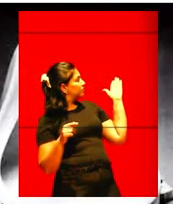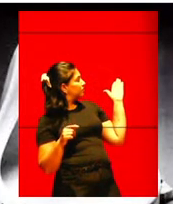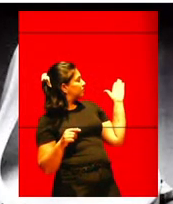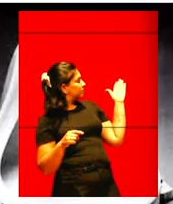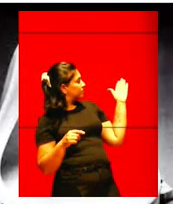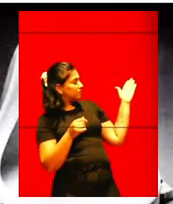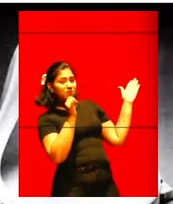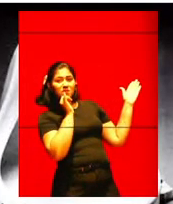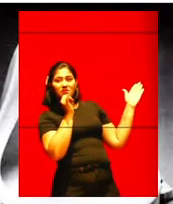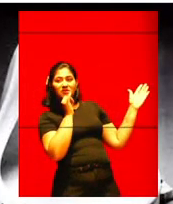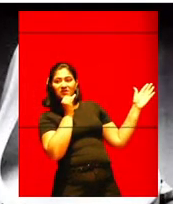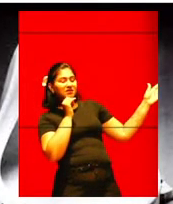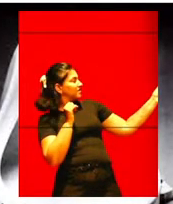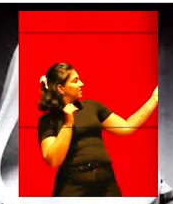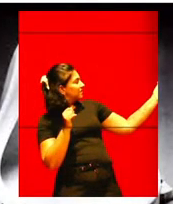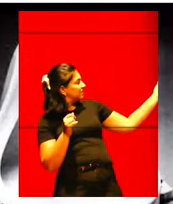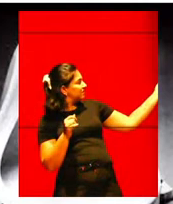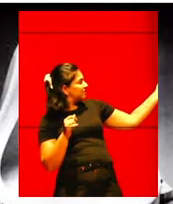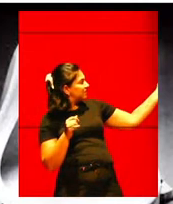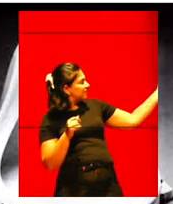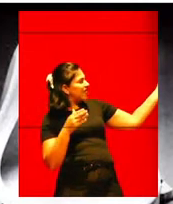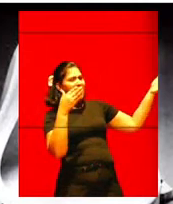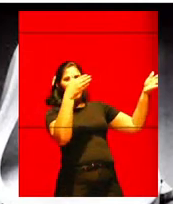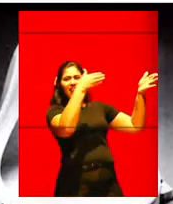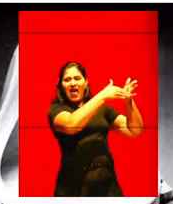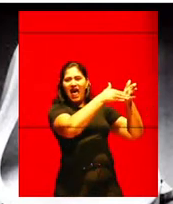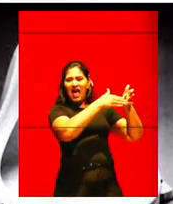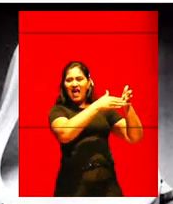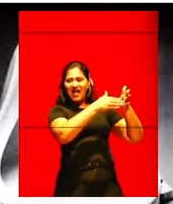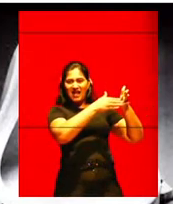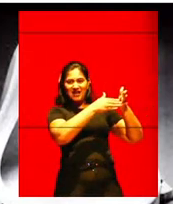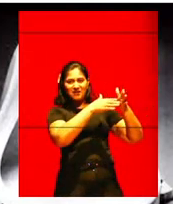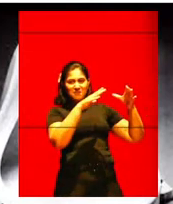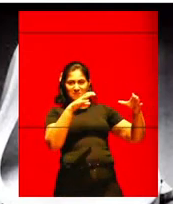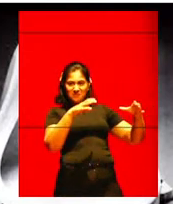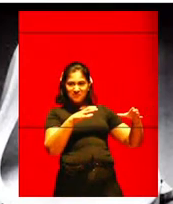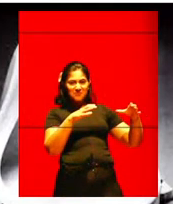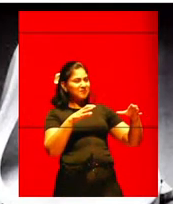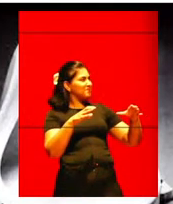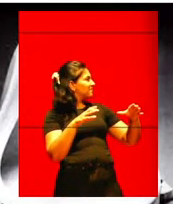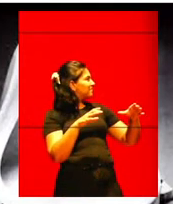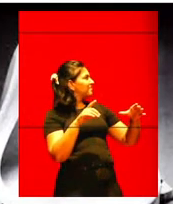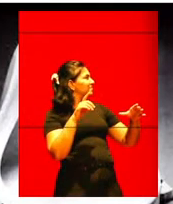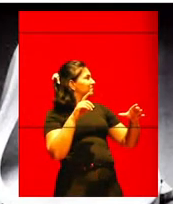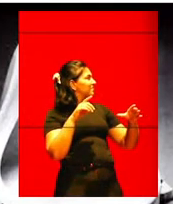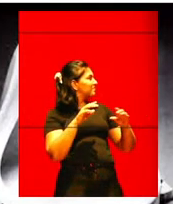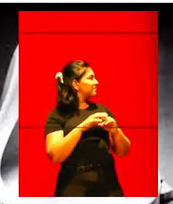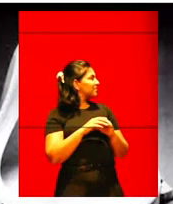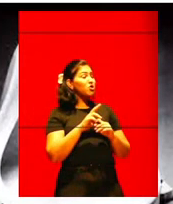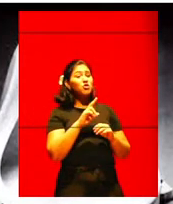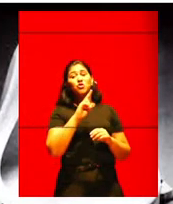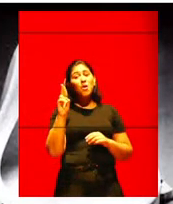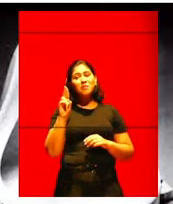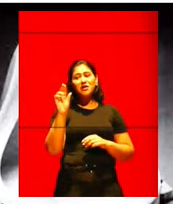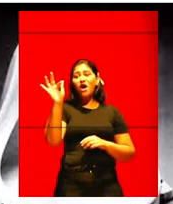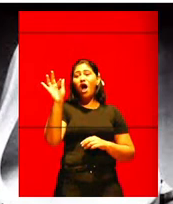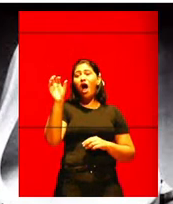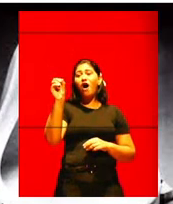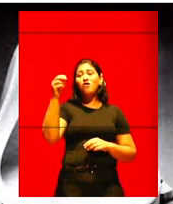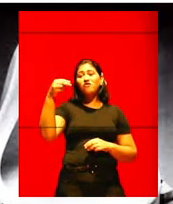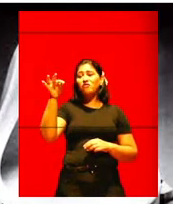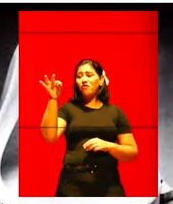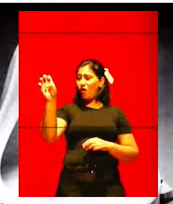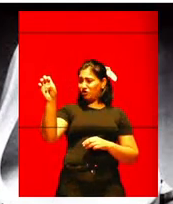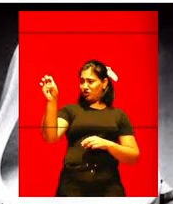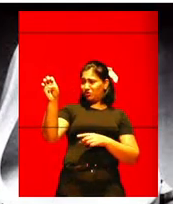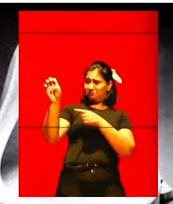Sabe o que é isso aqui, ó? Esse vaso? Uma obra dadaísta. Sabe qual é o nome dele? Fonte. O